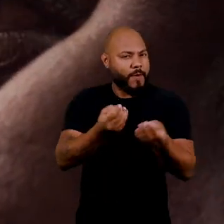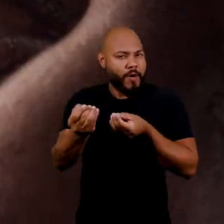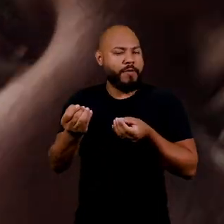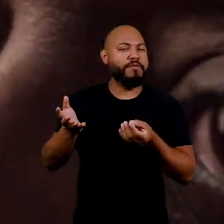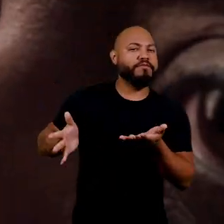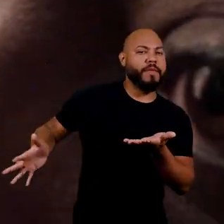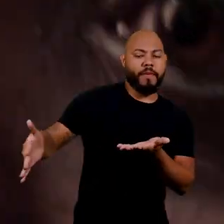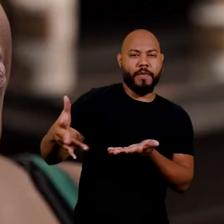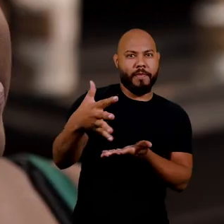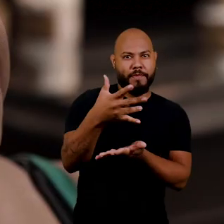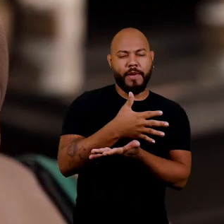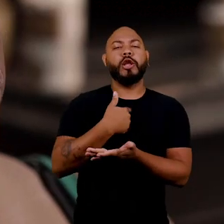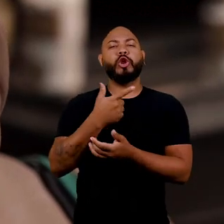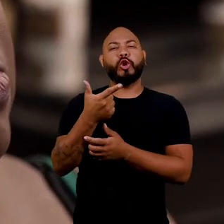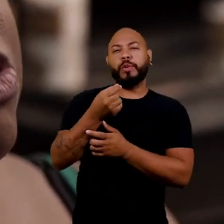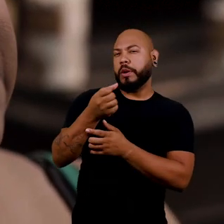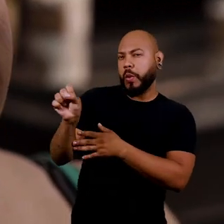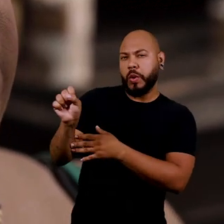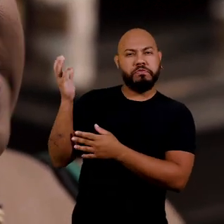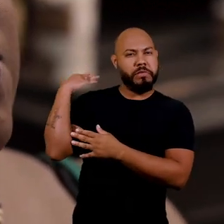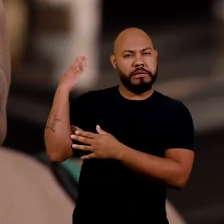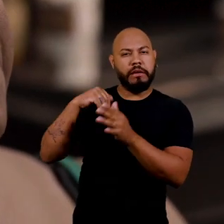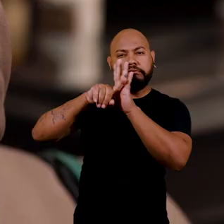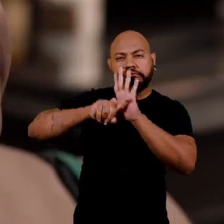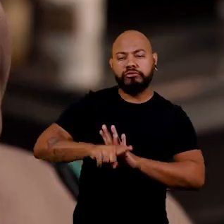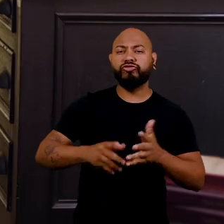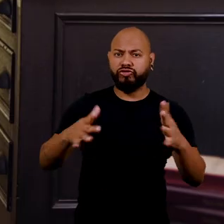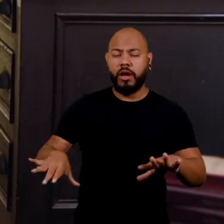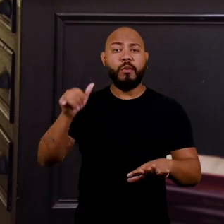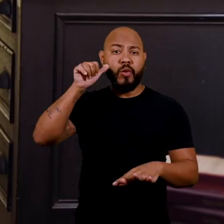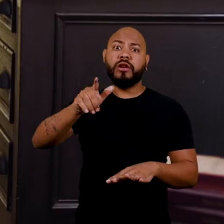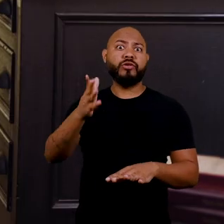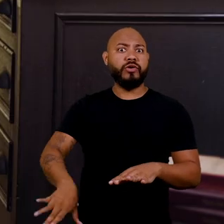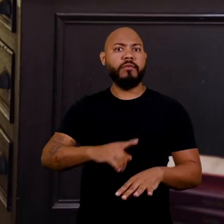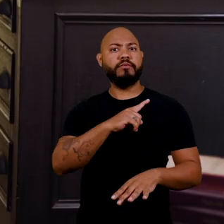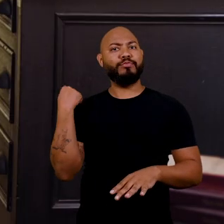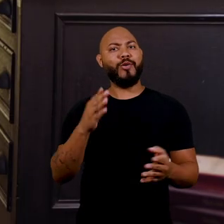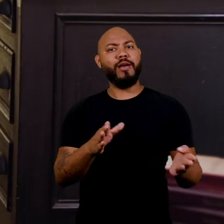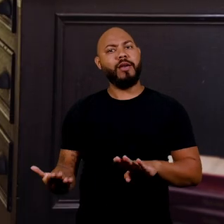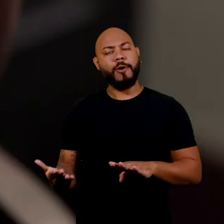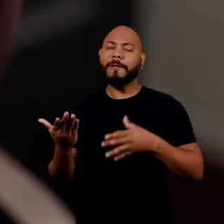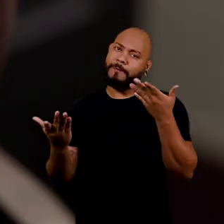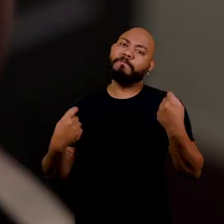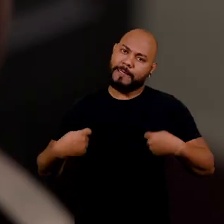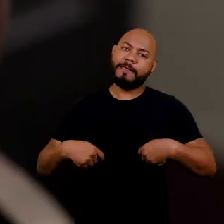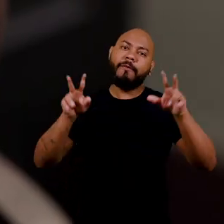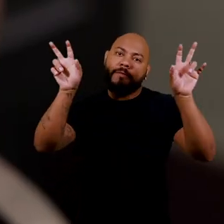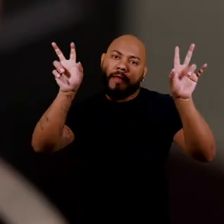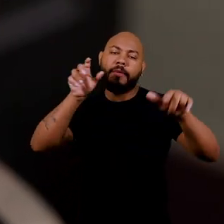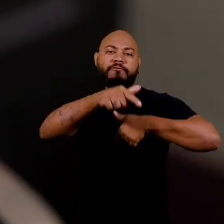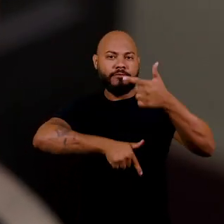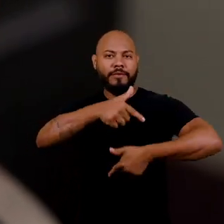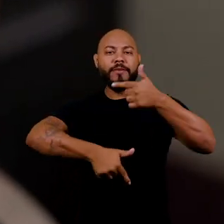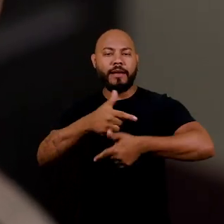a coletar em 2008. Infelizmente, todas as mulheres já vieram a óbito. Então, a gente precisava realmente trabalhar com isso. Por a gente entender